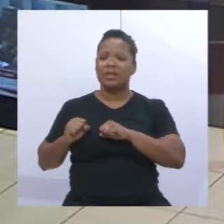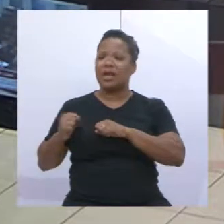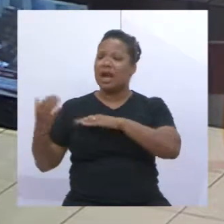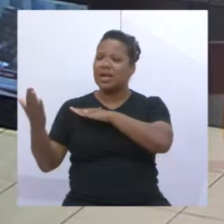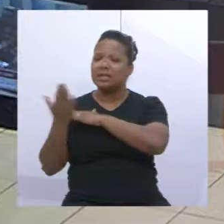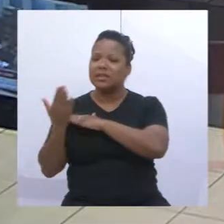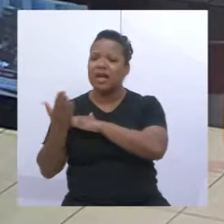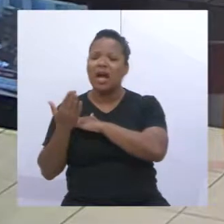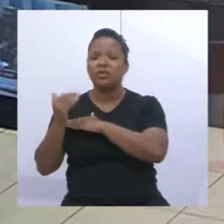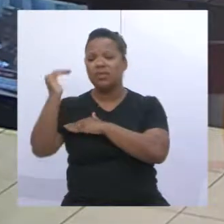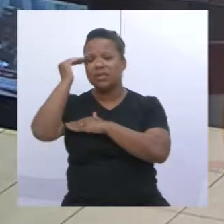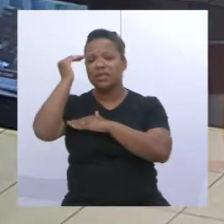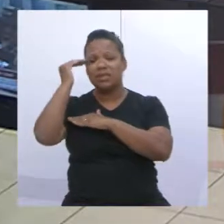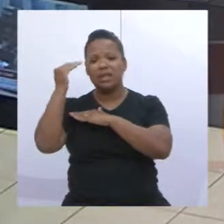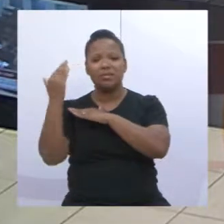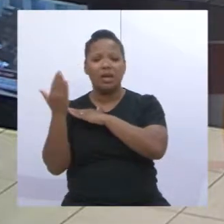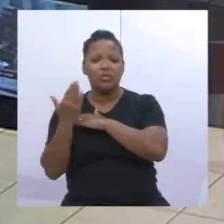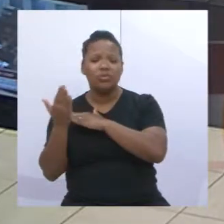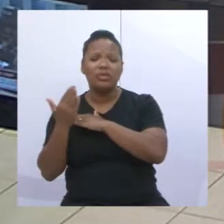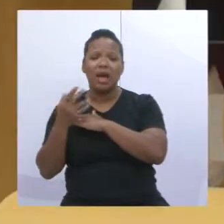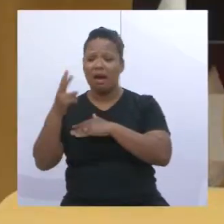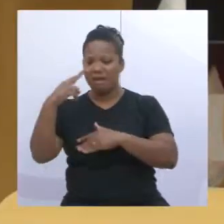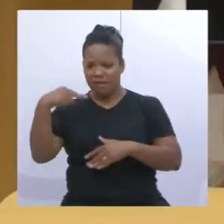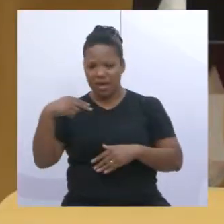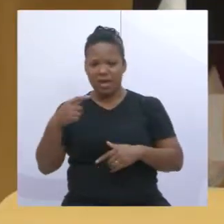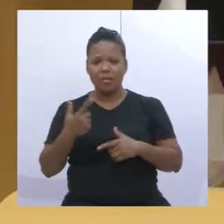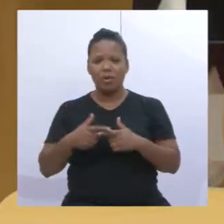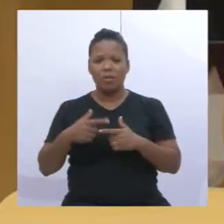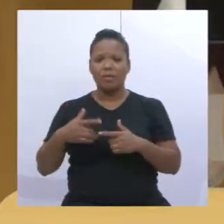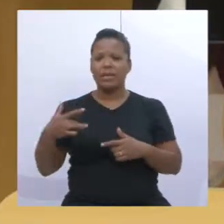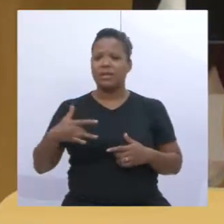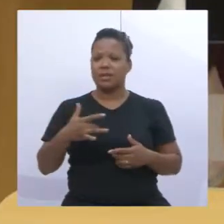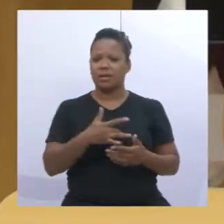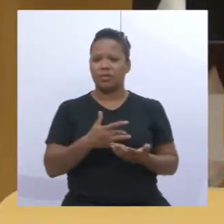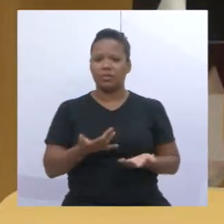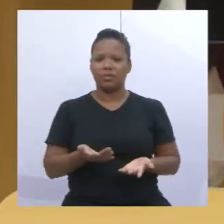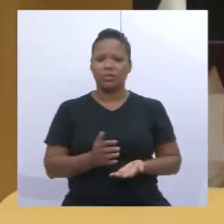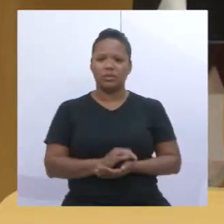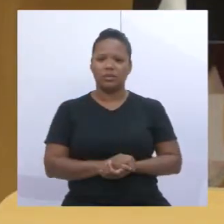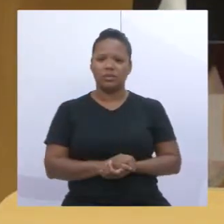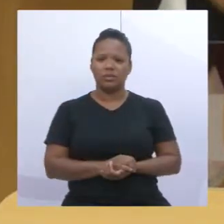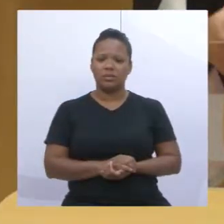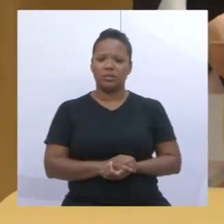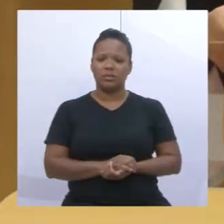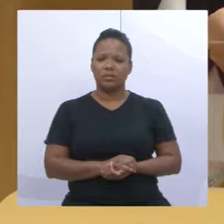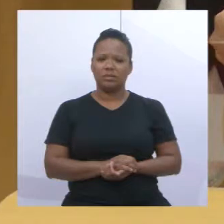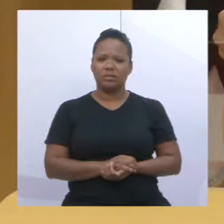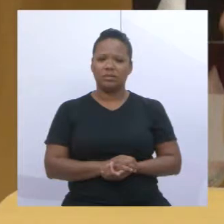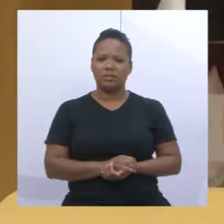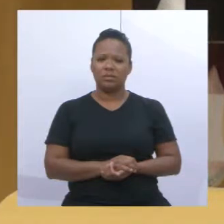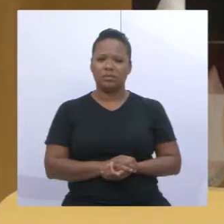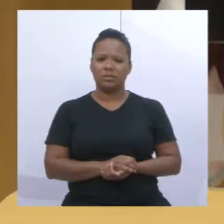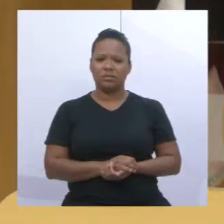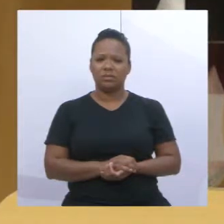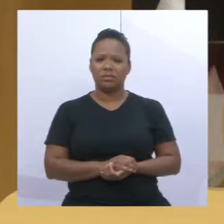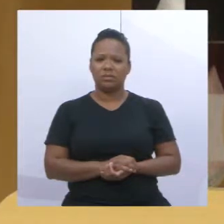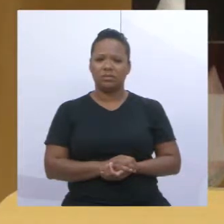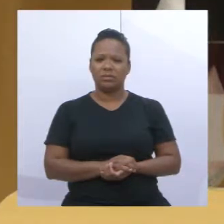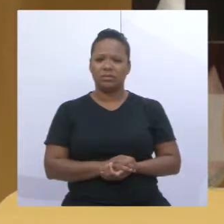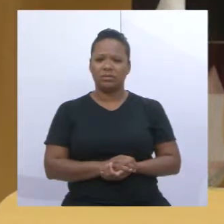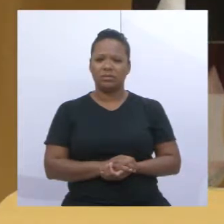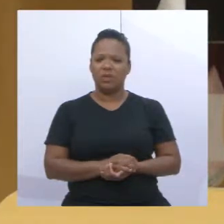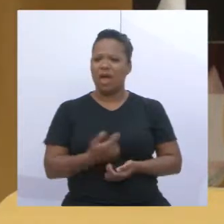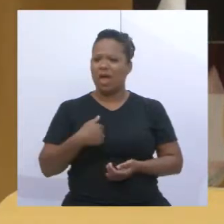resolver a sua condição de saúde. Eu repudio